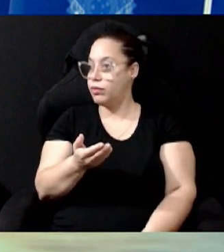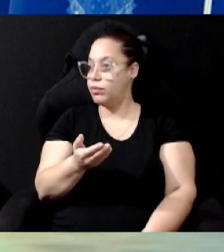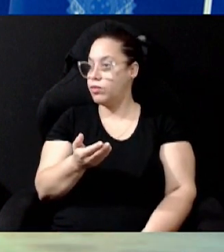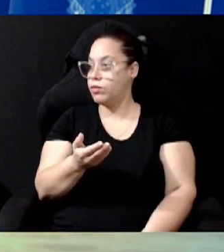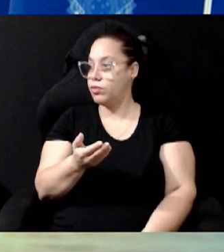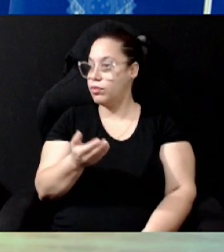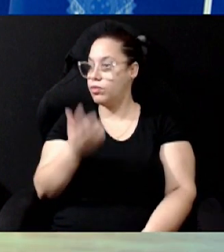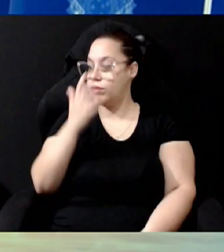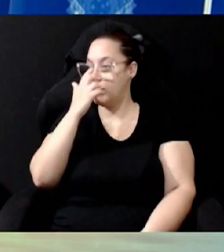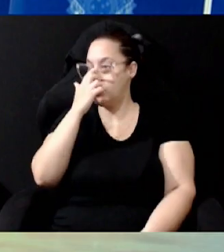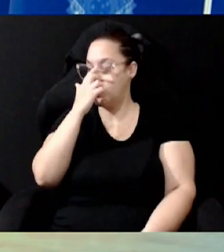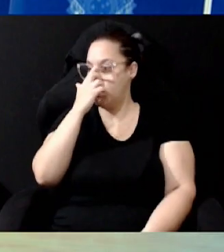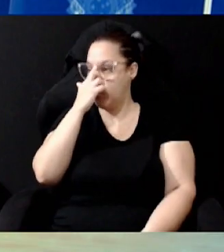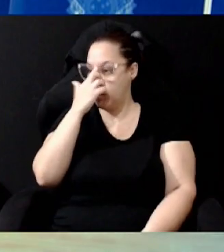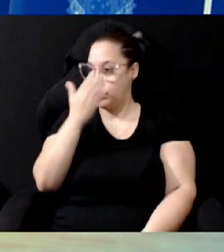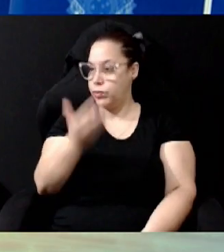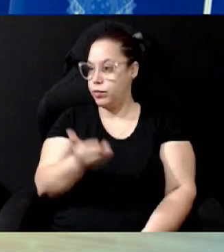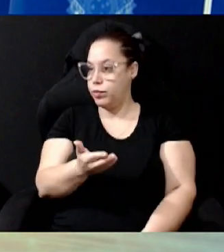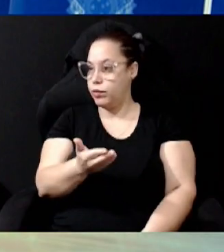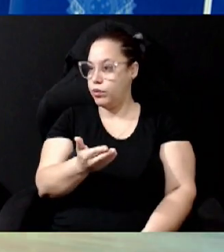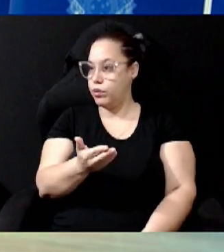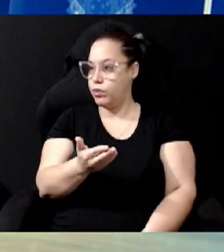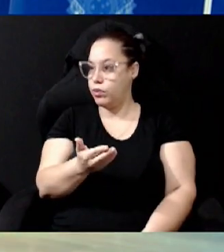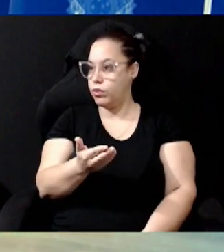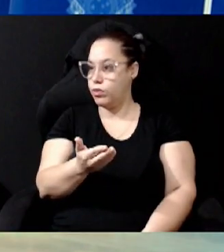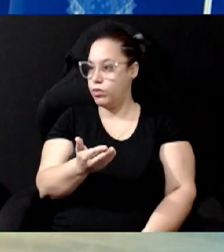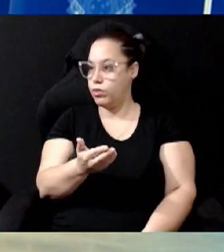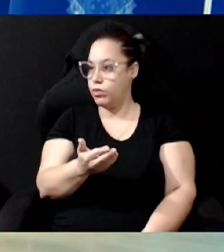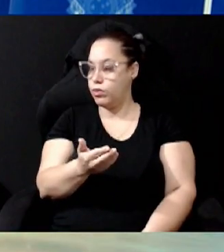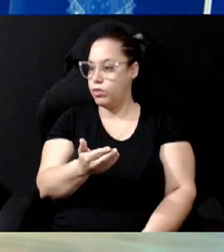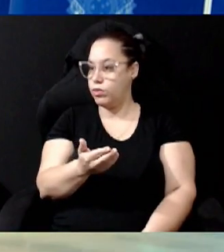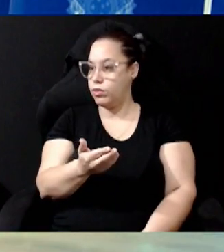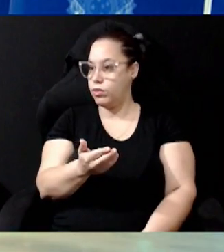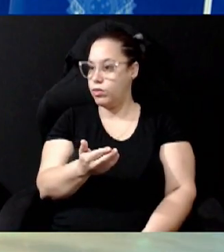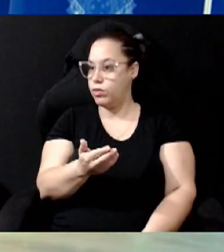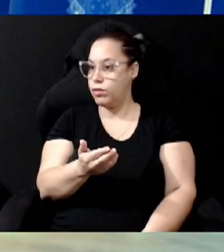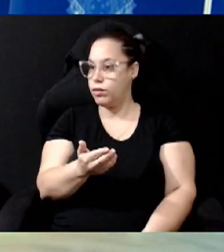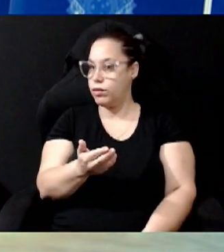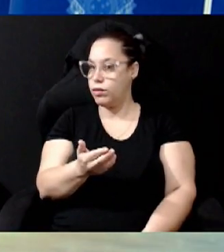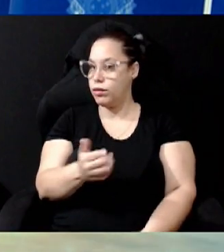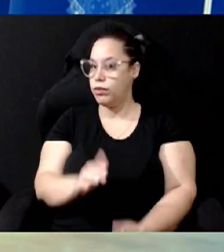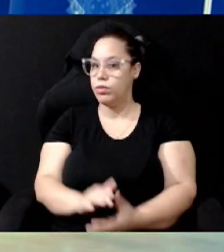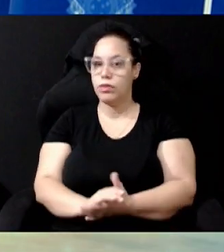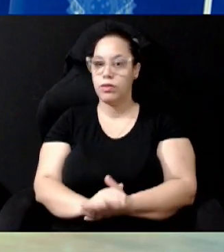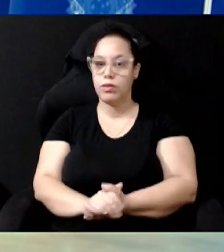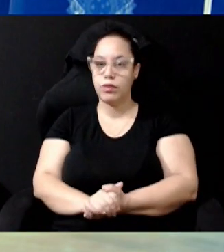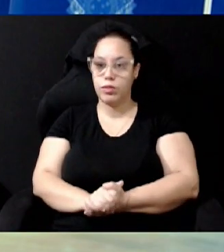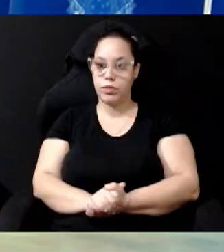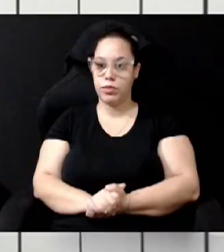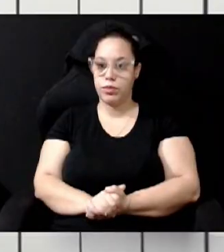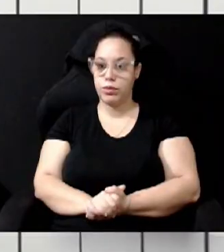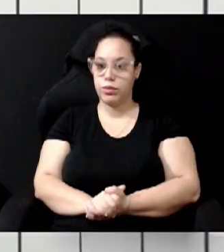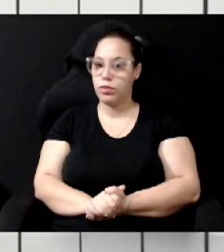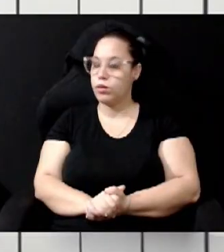de segunda a sexta-feira, das 8h da manhã às 4h da tarde.